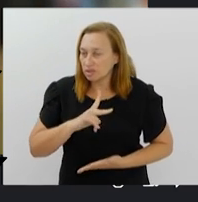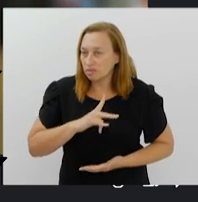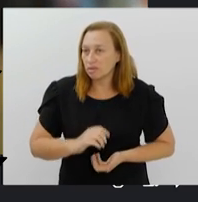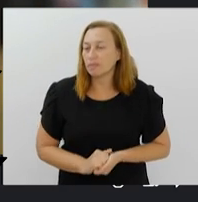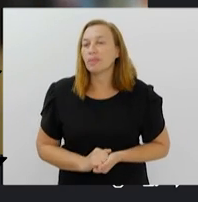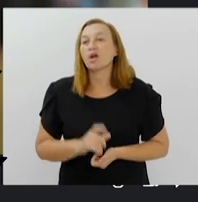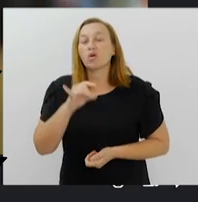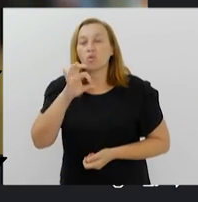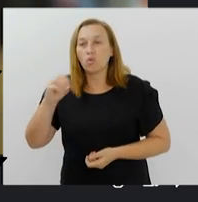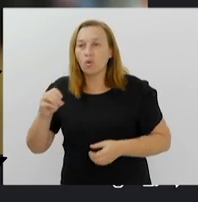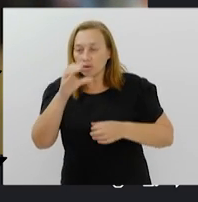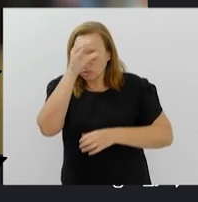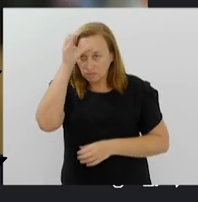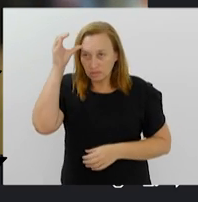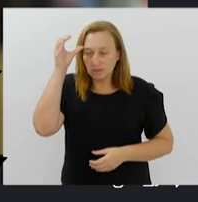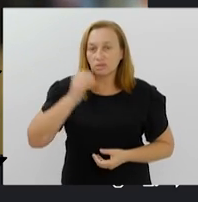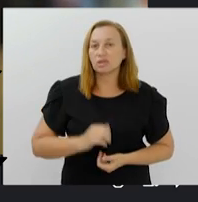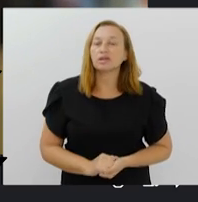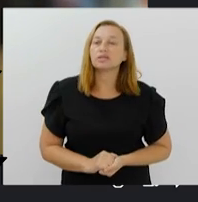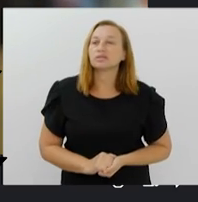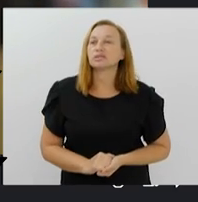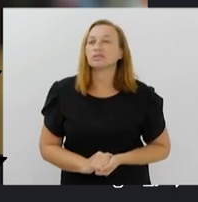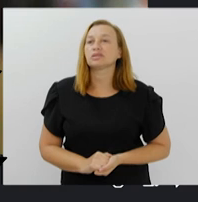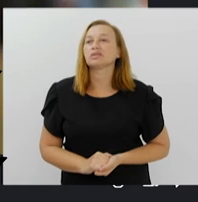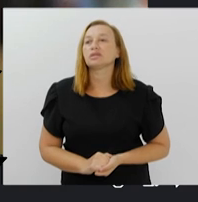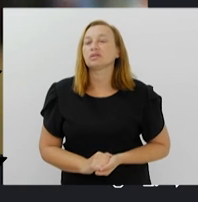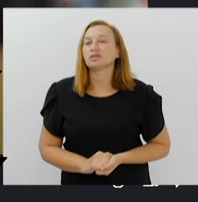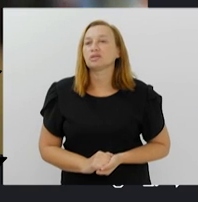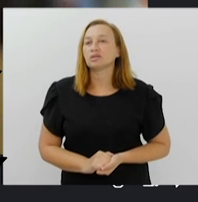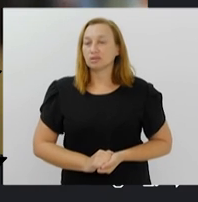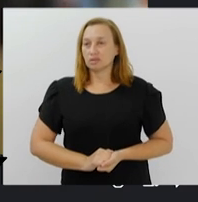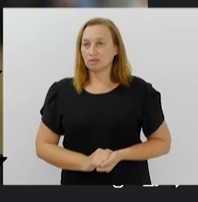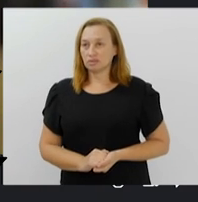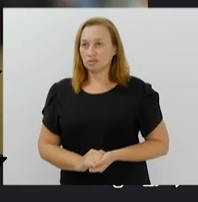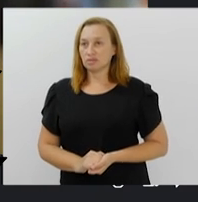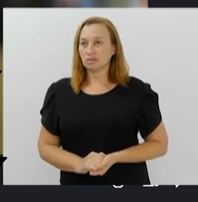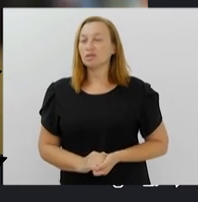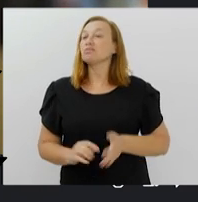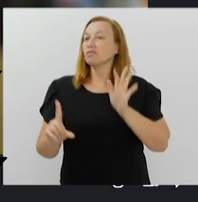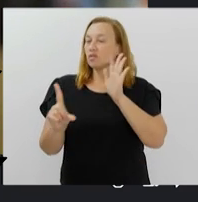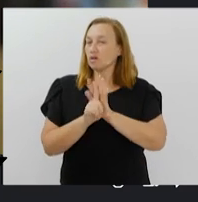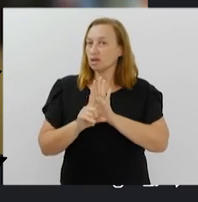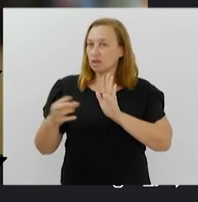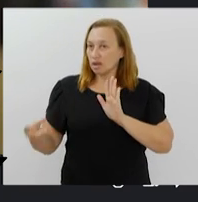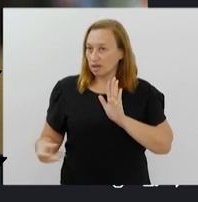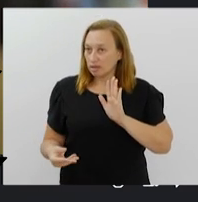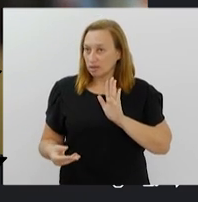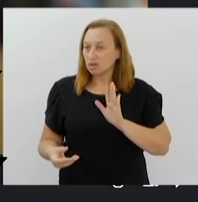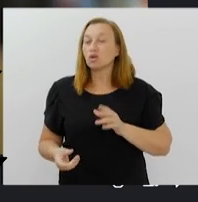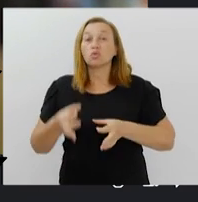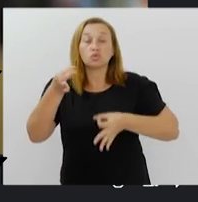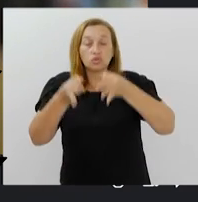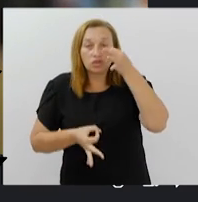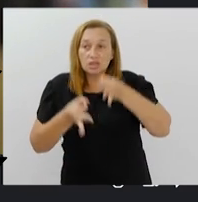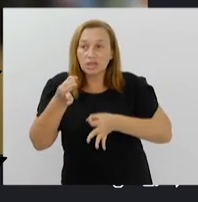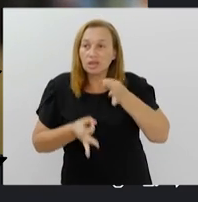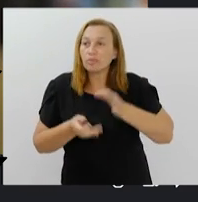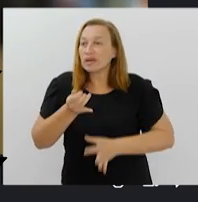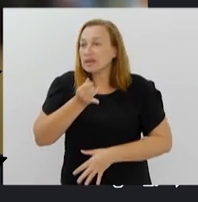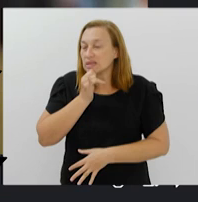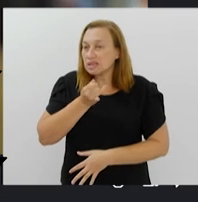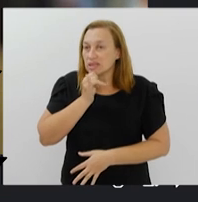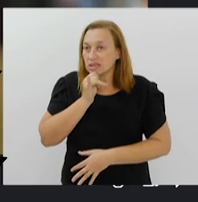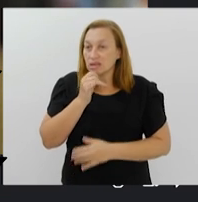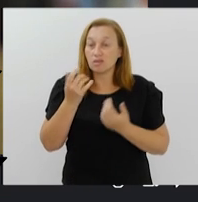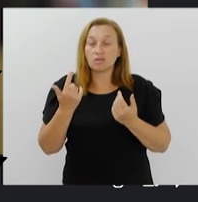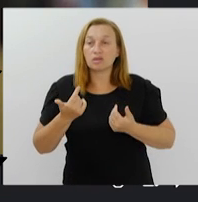Código de Defesa do com o Código de Defesa do Consumidor pelo que está estipulado em lei né o judiciário por exemplo fundamenta